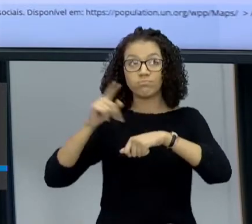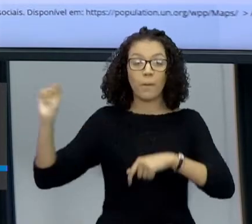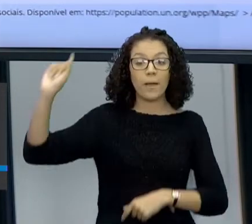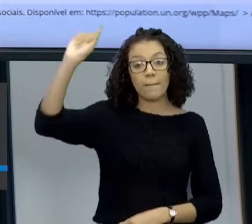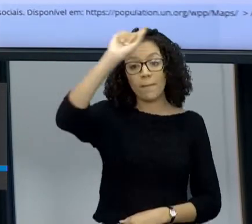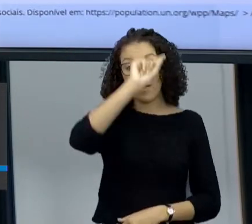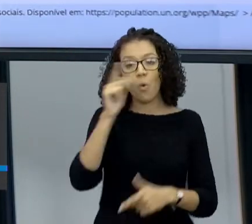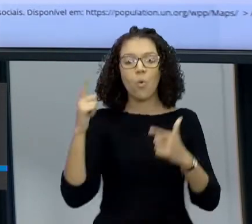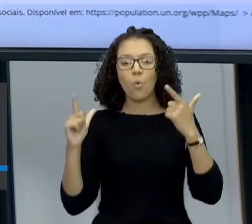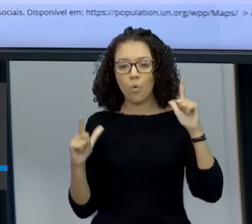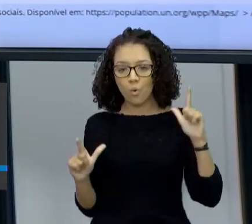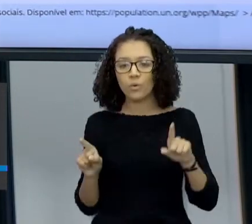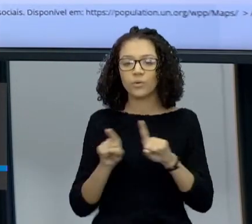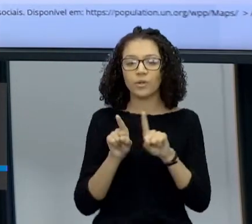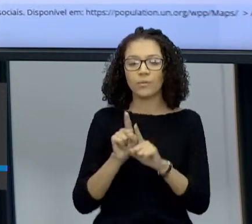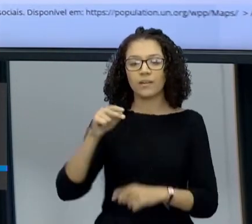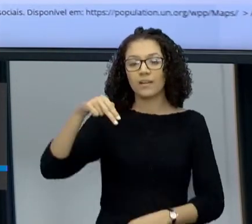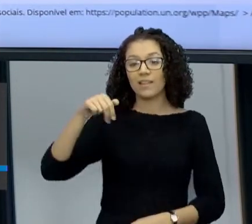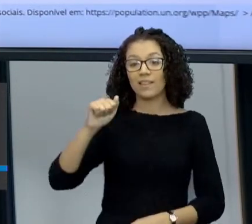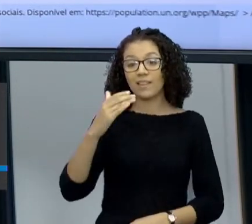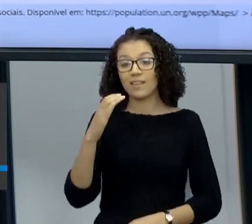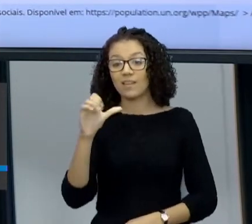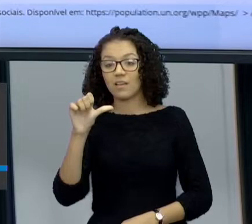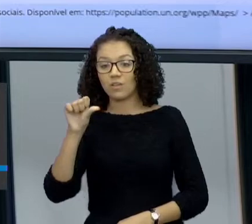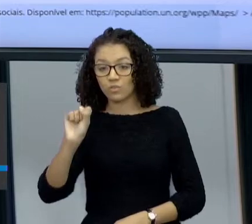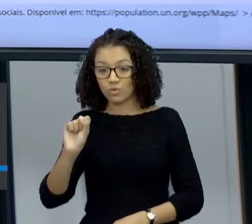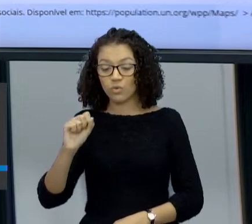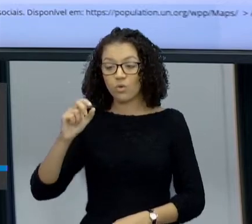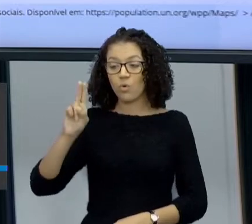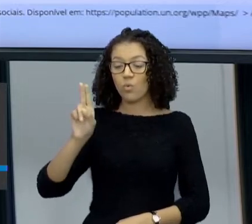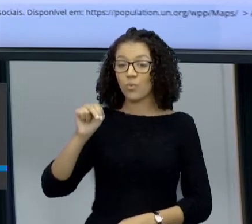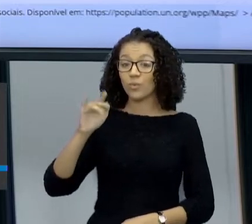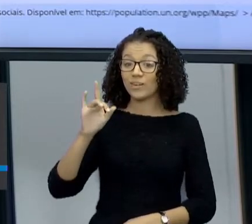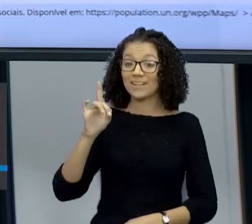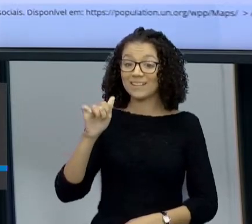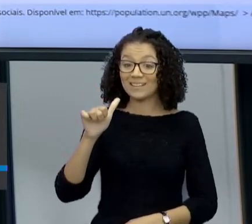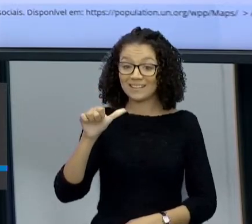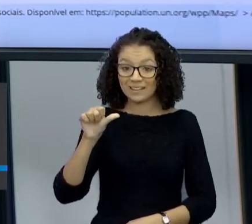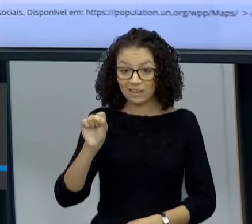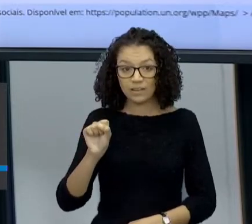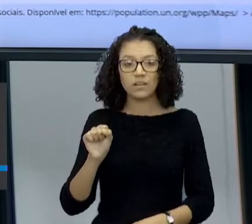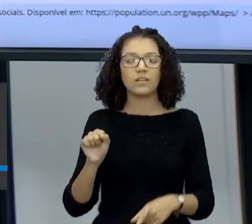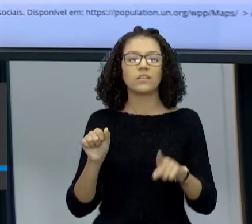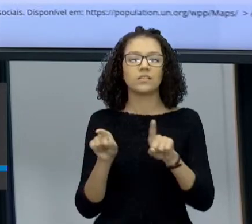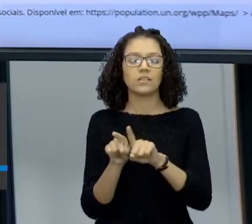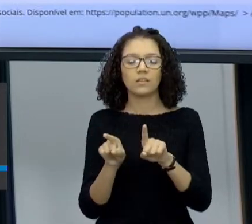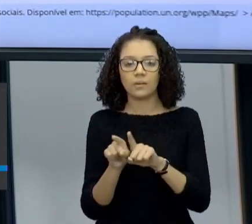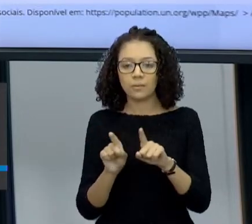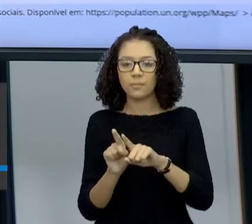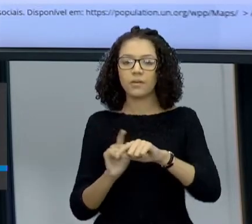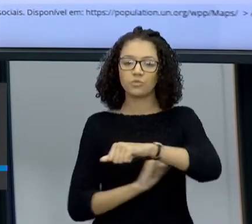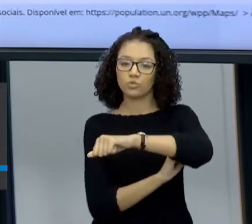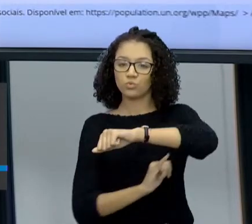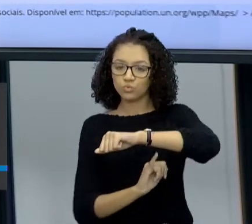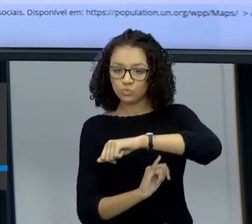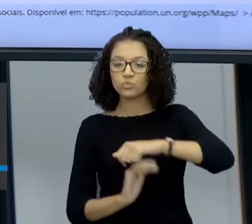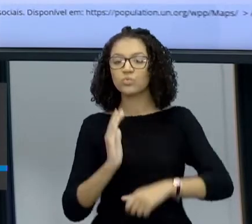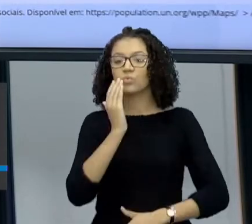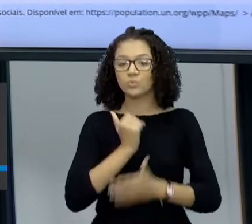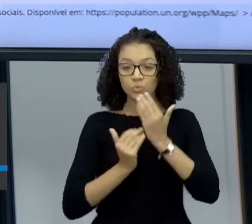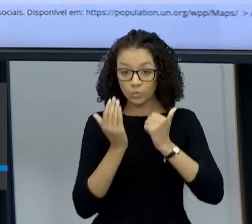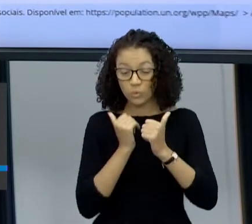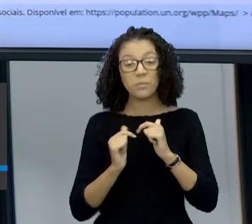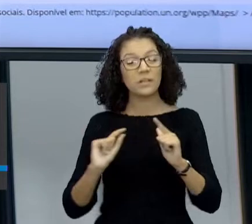as Nações Unidas, né? Que tem lá a Unicef, né? Tem a Organização de Alimentação, tem todas essas